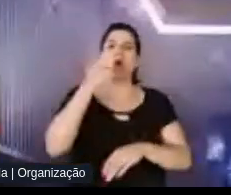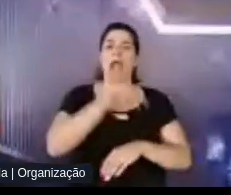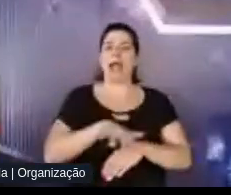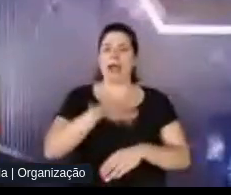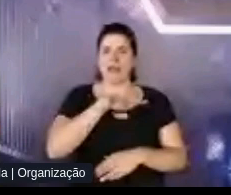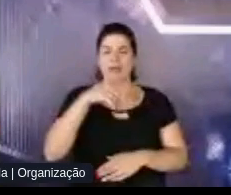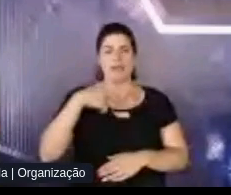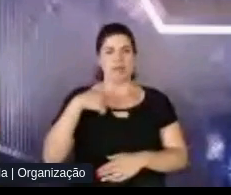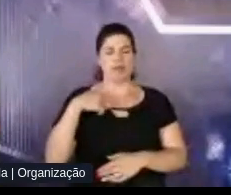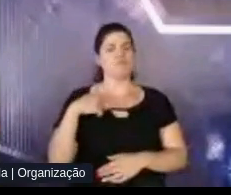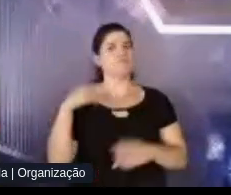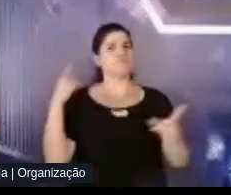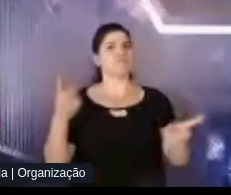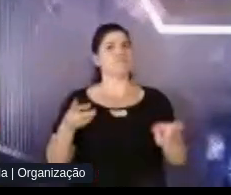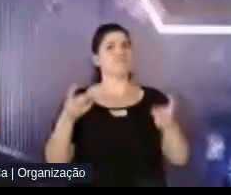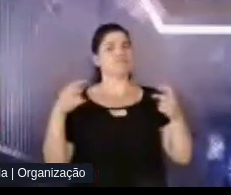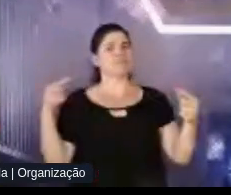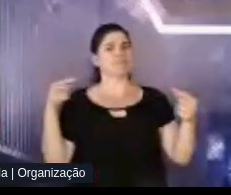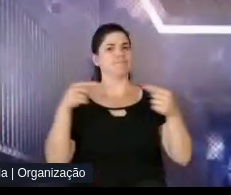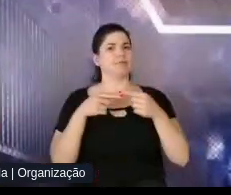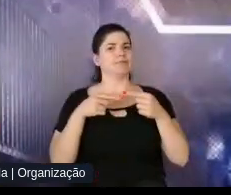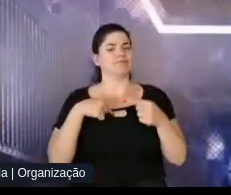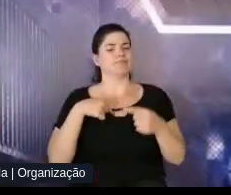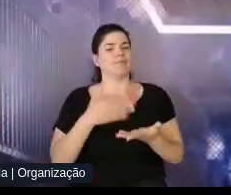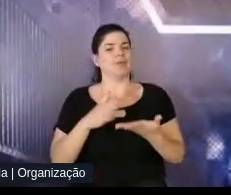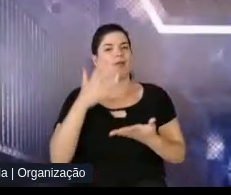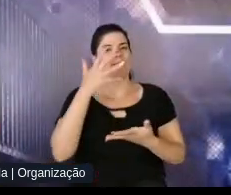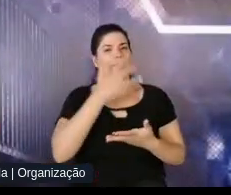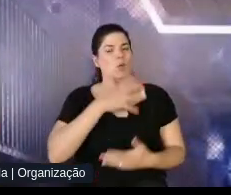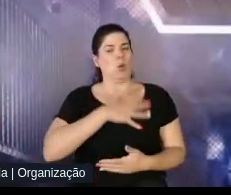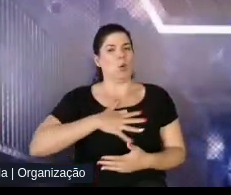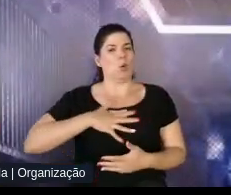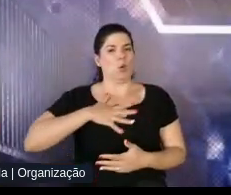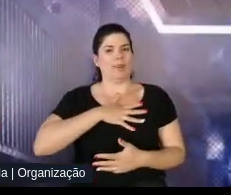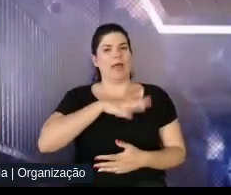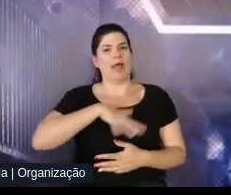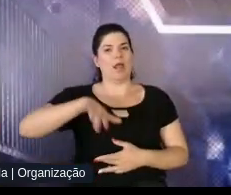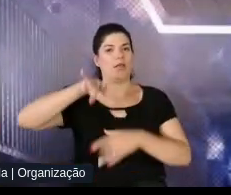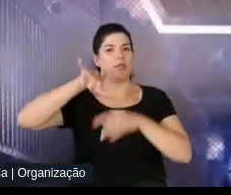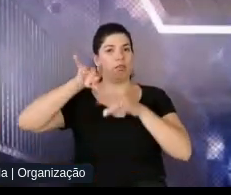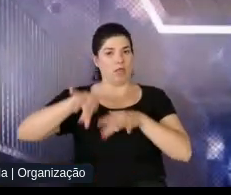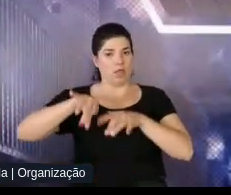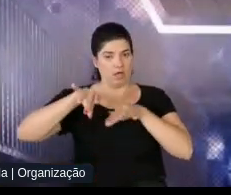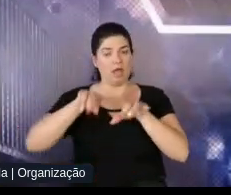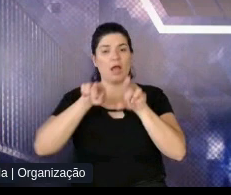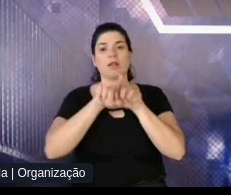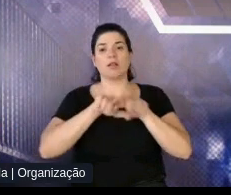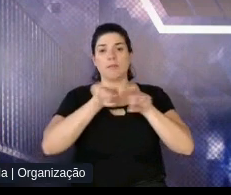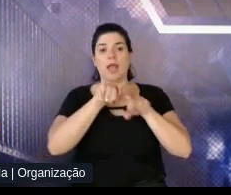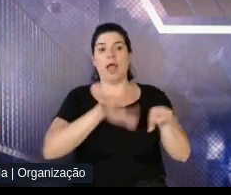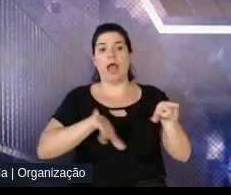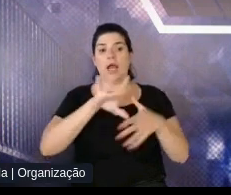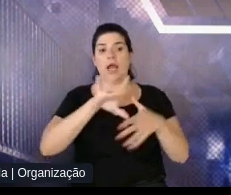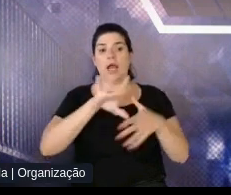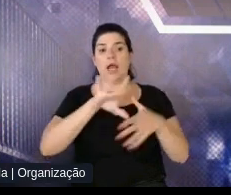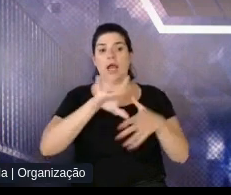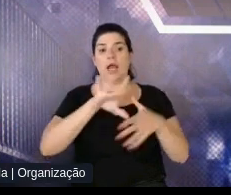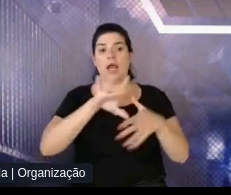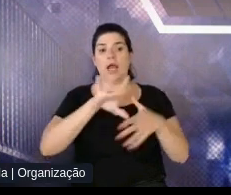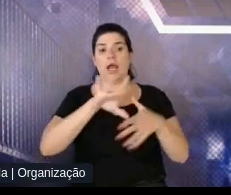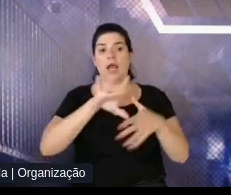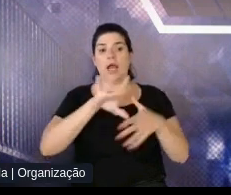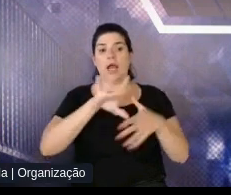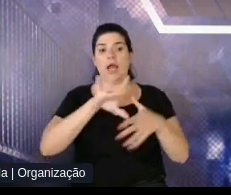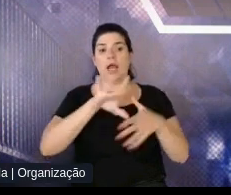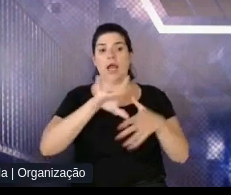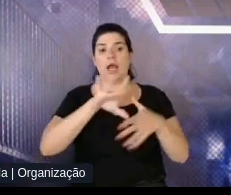que eu me identificava, e me apaixonei também, né, tanto pela área técnica, mas também pela área de liderança. E atualmente eu